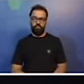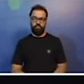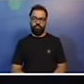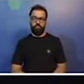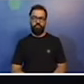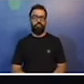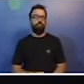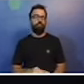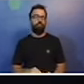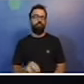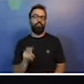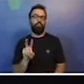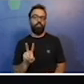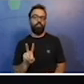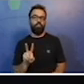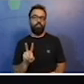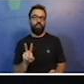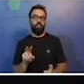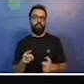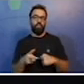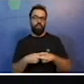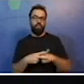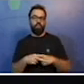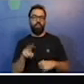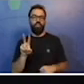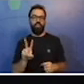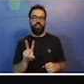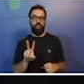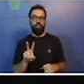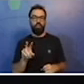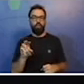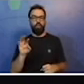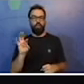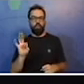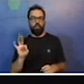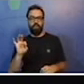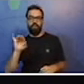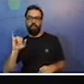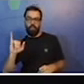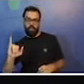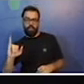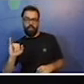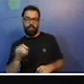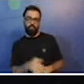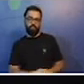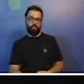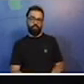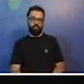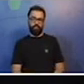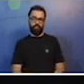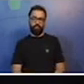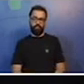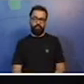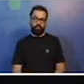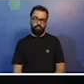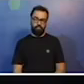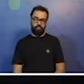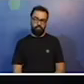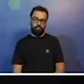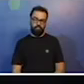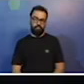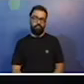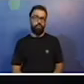Verbo intransitivo indireto. Também dentro das chaves eu tenho um sujeito, mas eu não sei quem é, por isso que está escrito